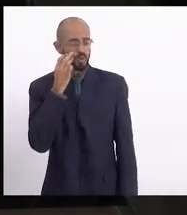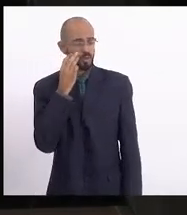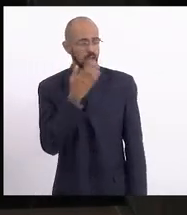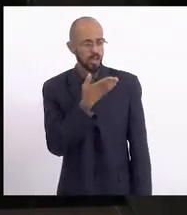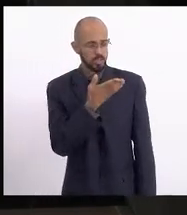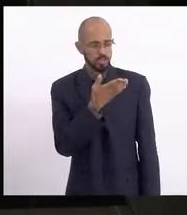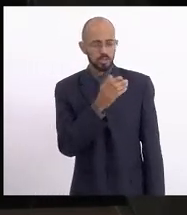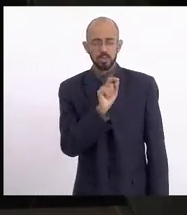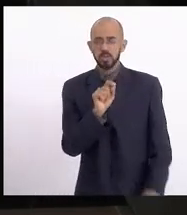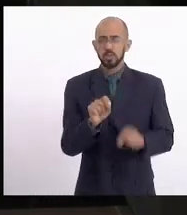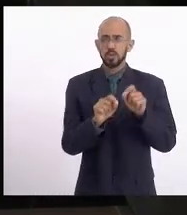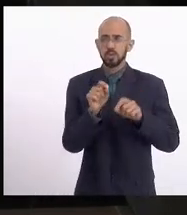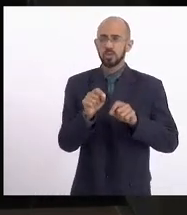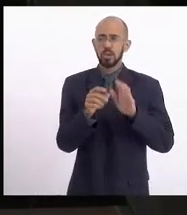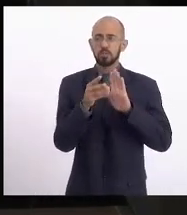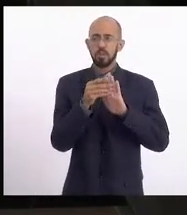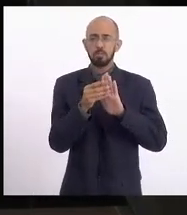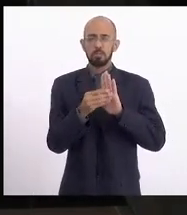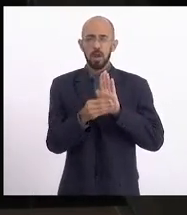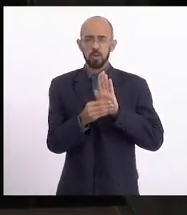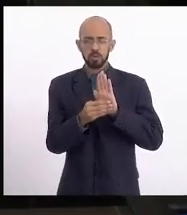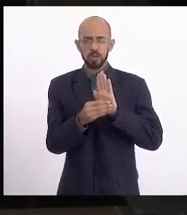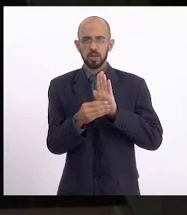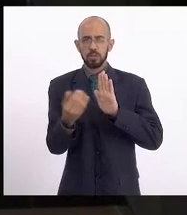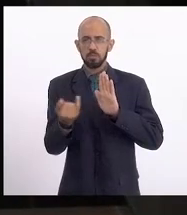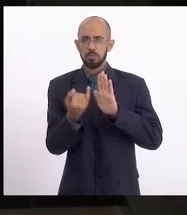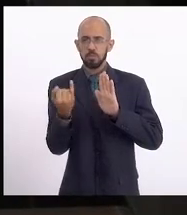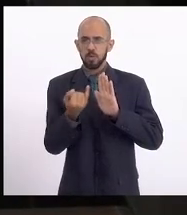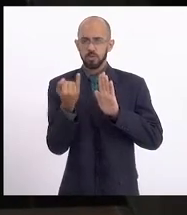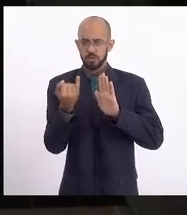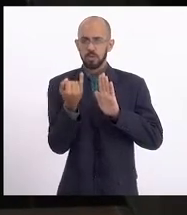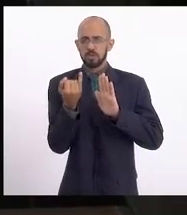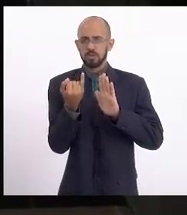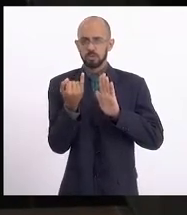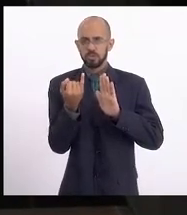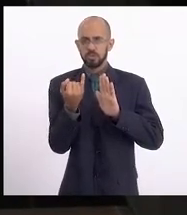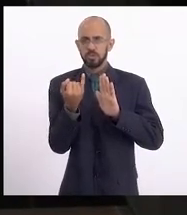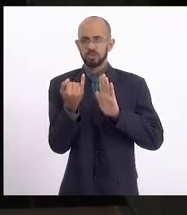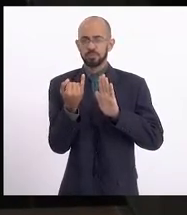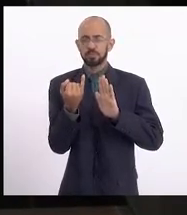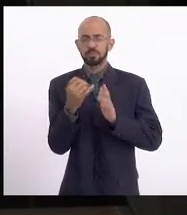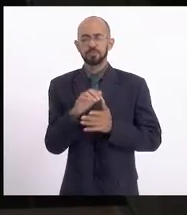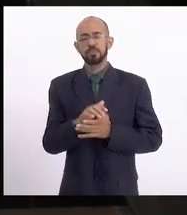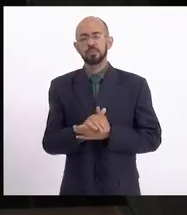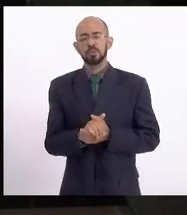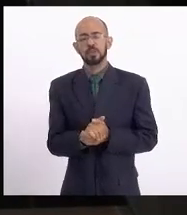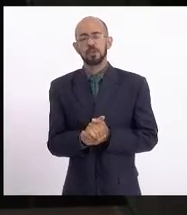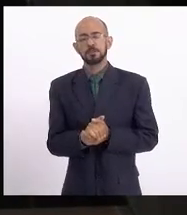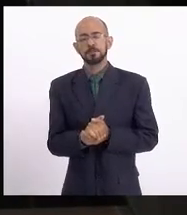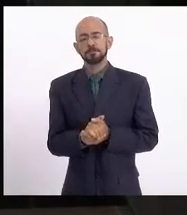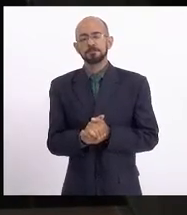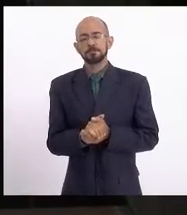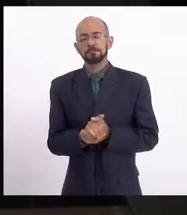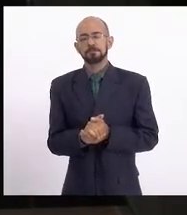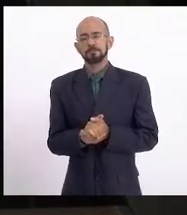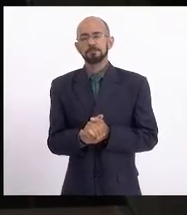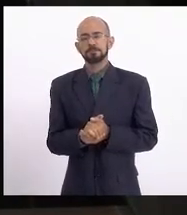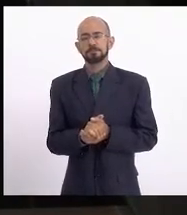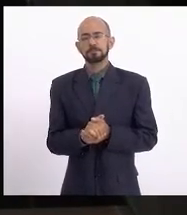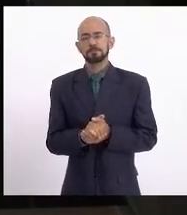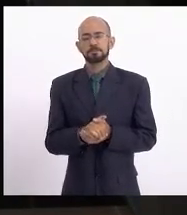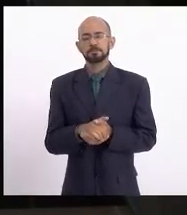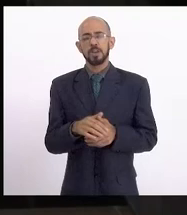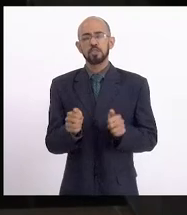uma pauta extremamente importante e representativa. Entre tantas